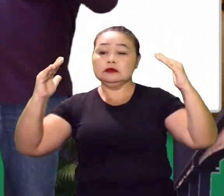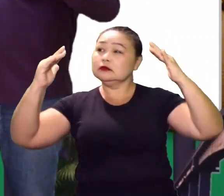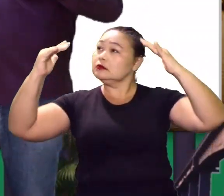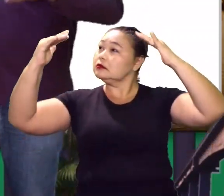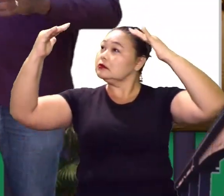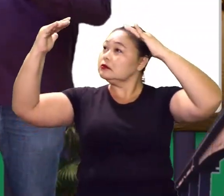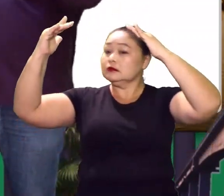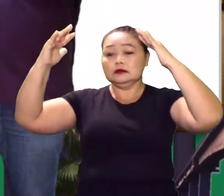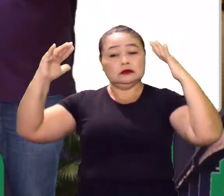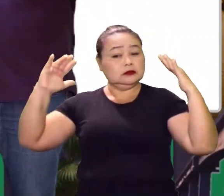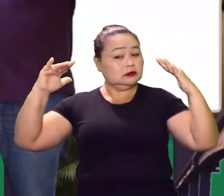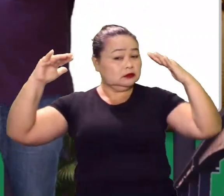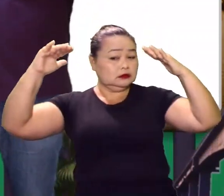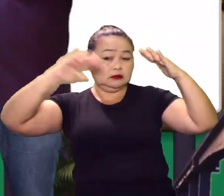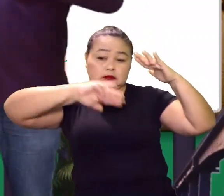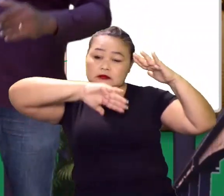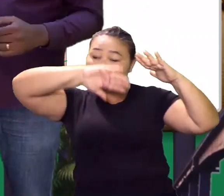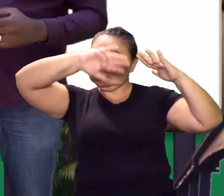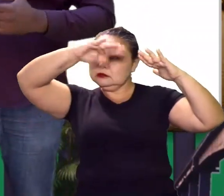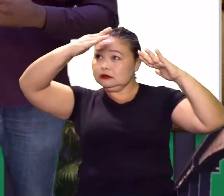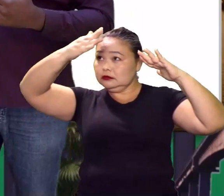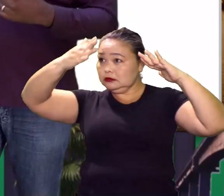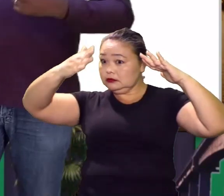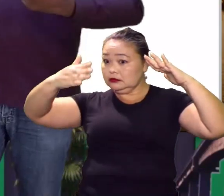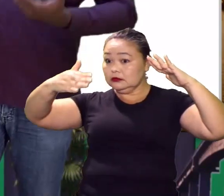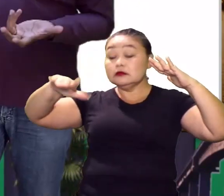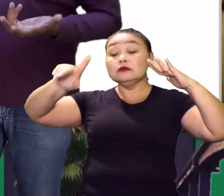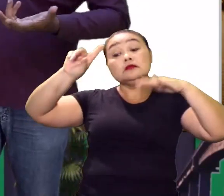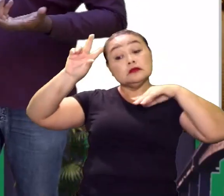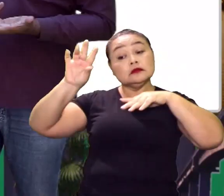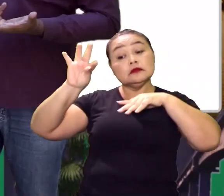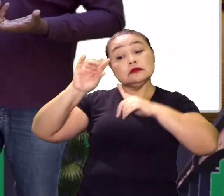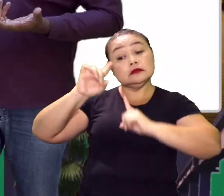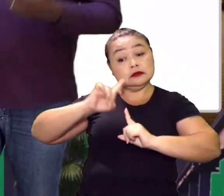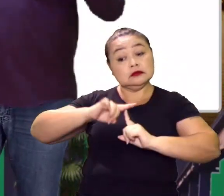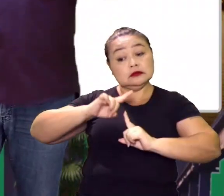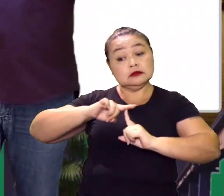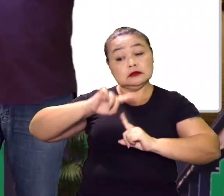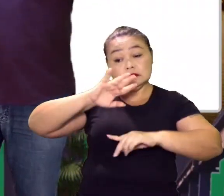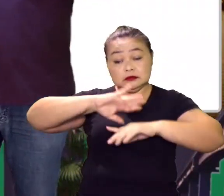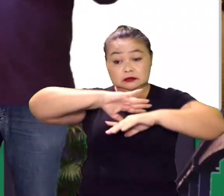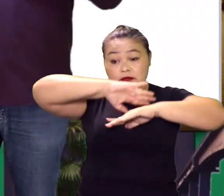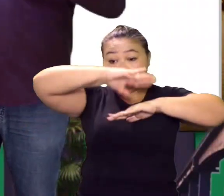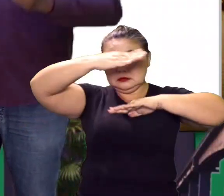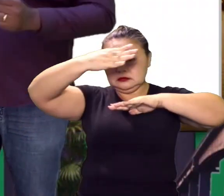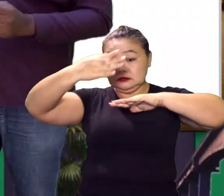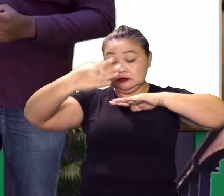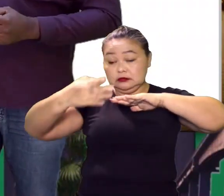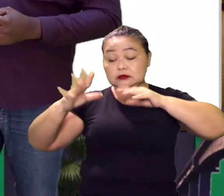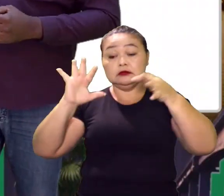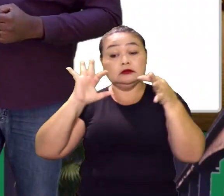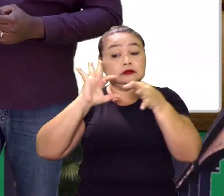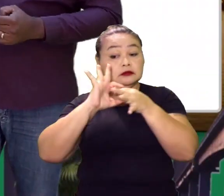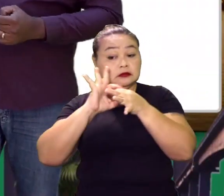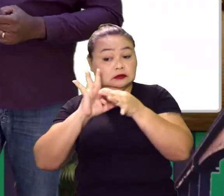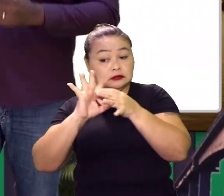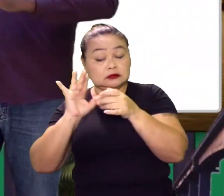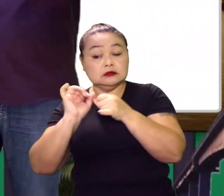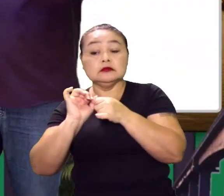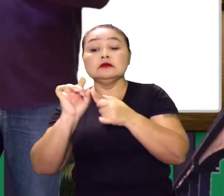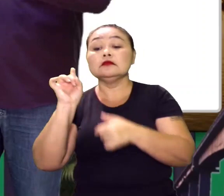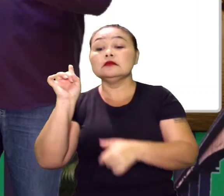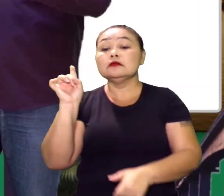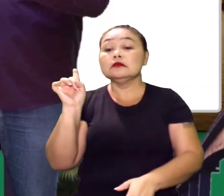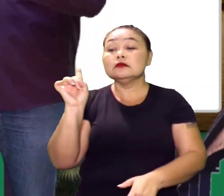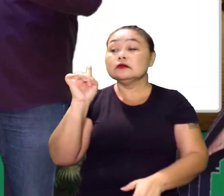algumas coisas onduladas, uns morros, né? Aquilo ali é um tipo de relevo, está ligado ao contexto geológico. E